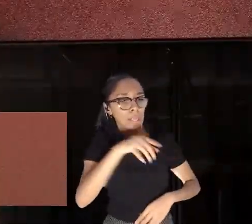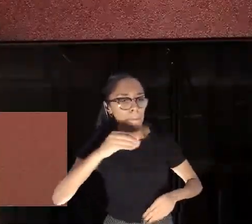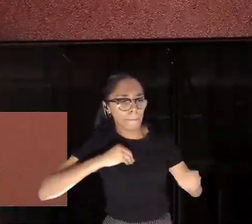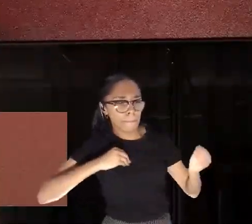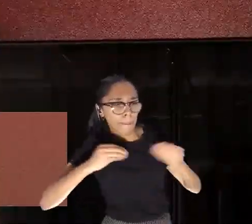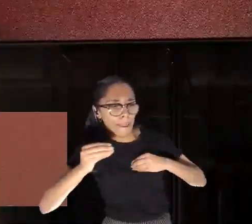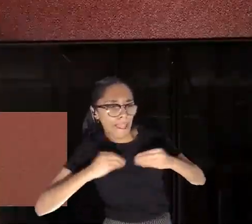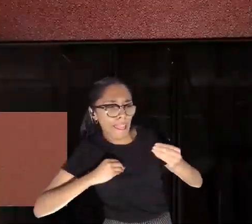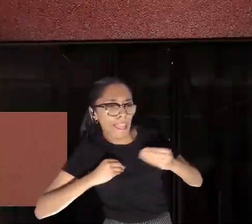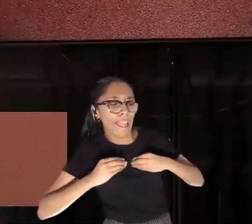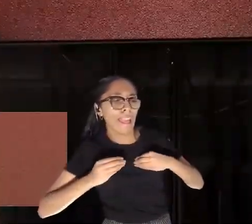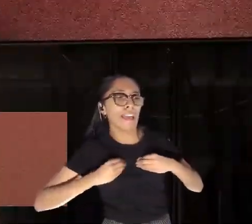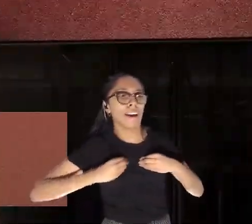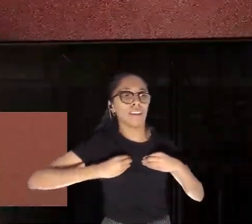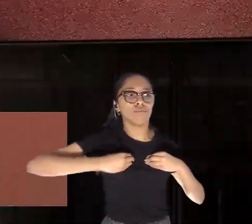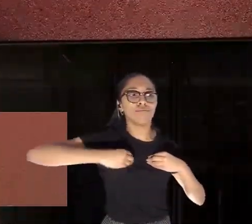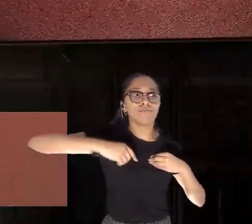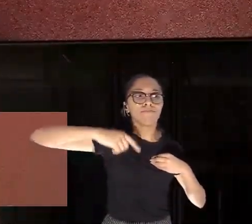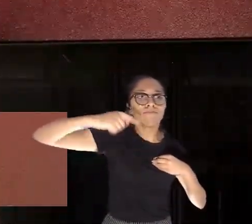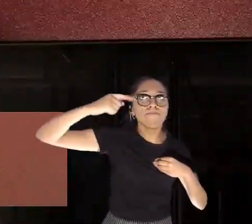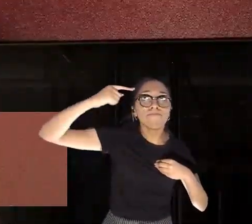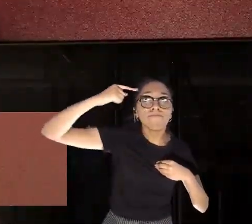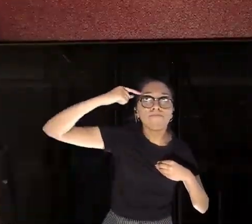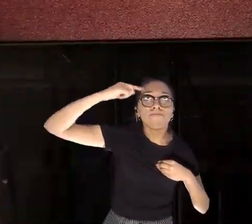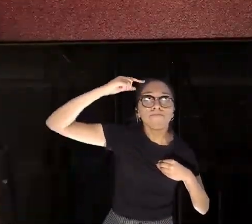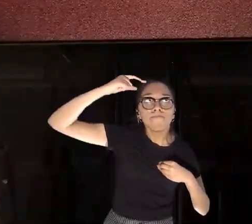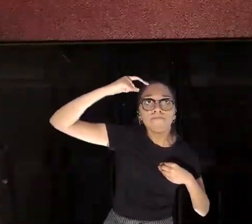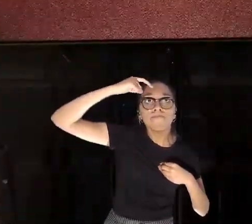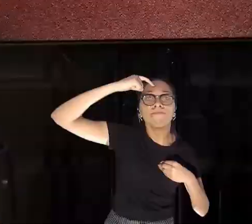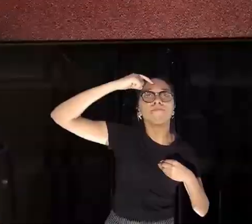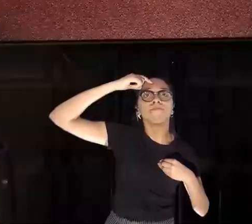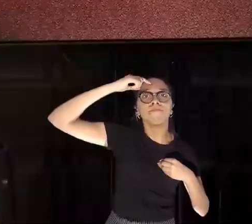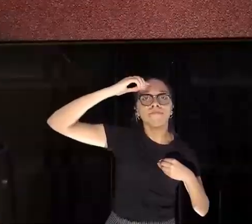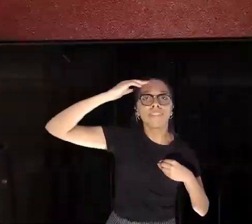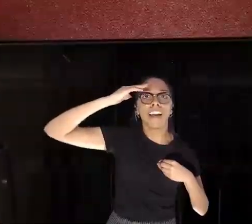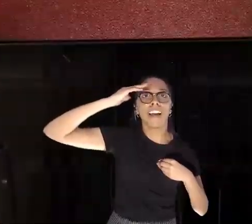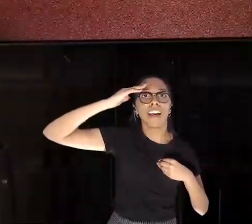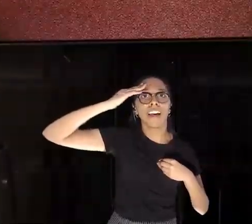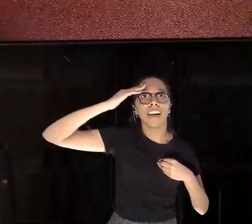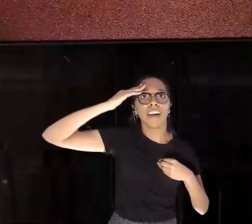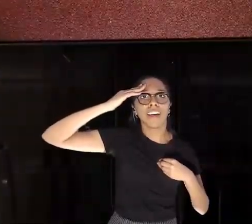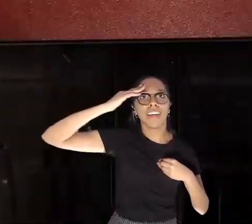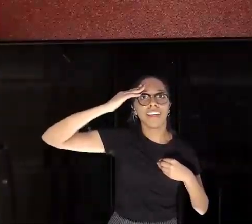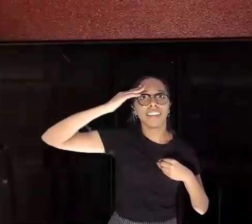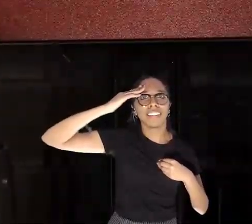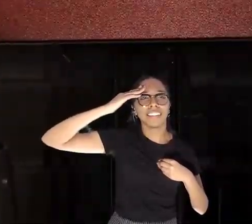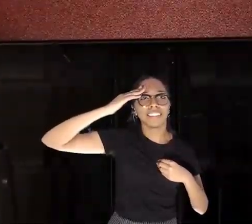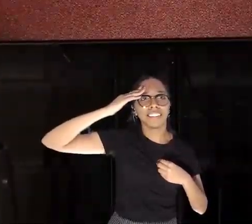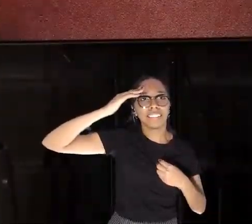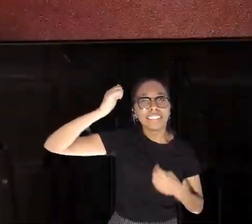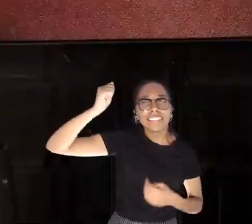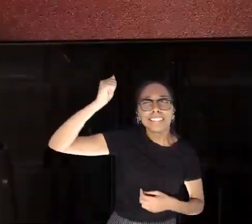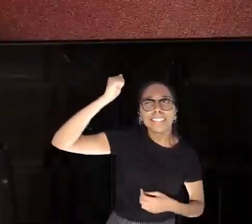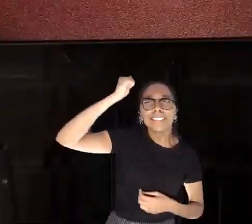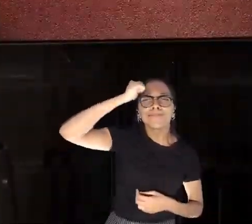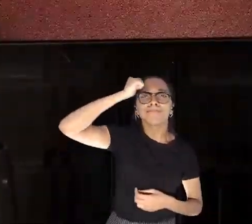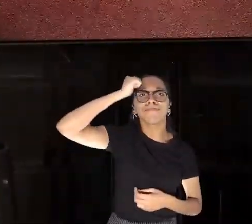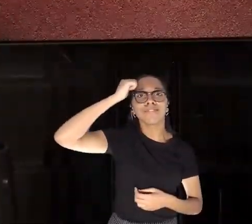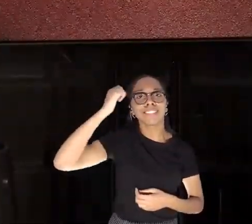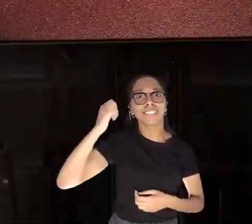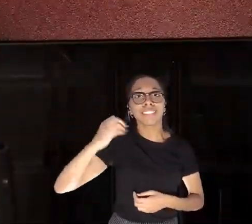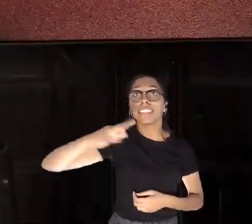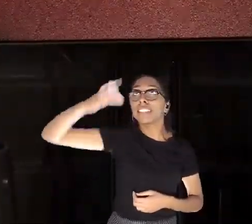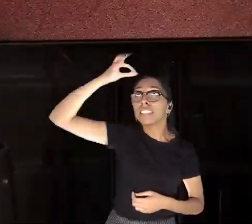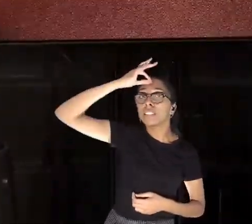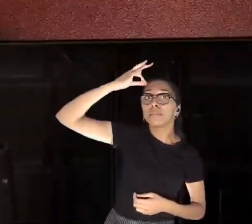não creram em mim. Olhe para mim. Não há arrependimento sem o Espírito Santo. Não há mudança de vida sem o Espírito